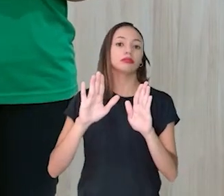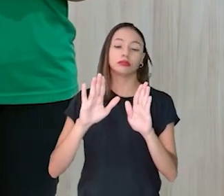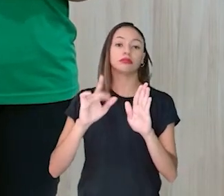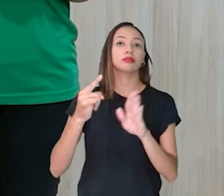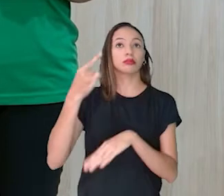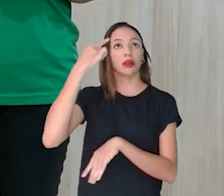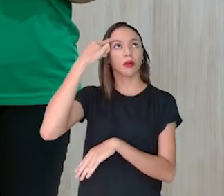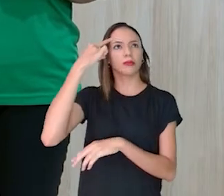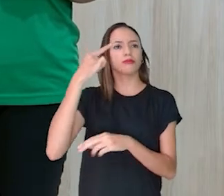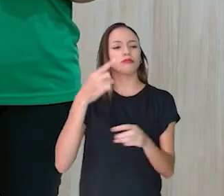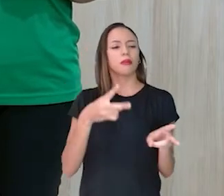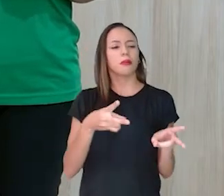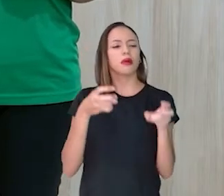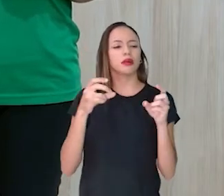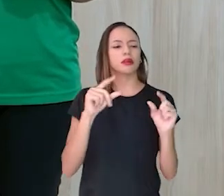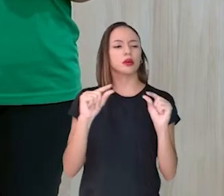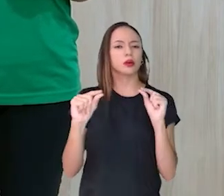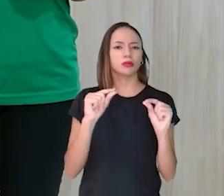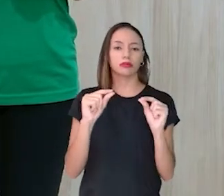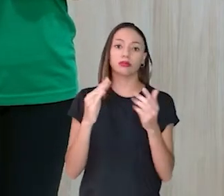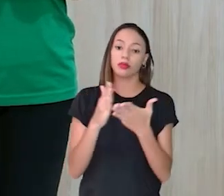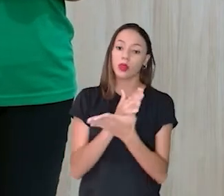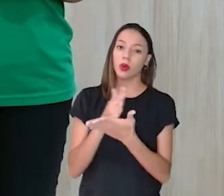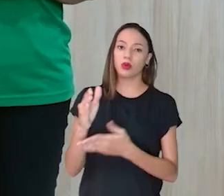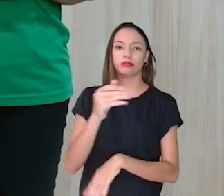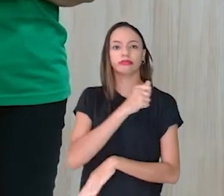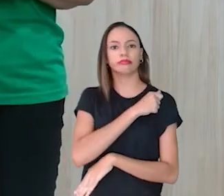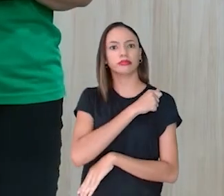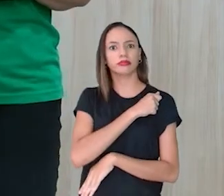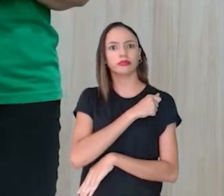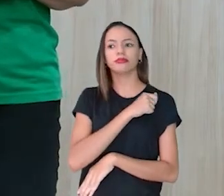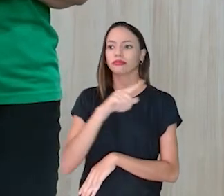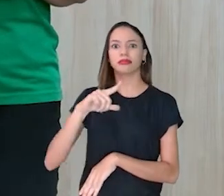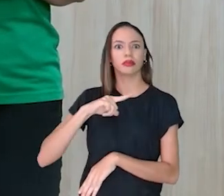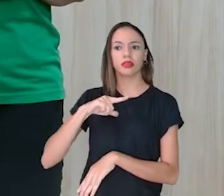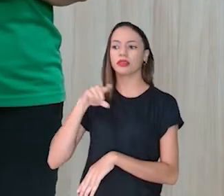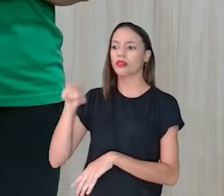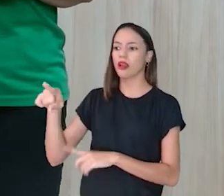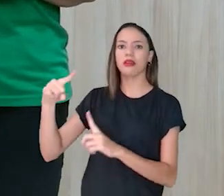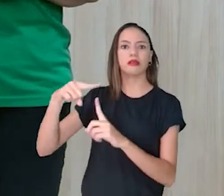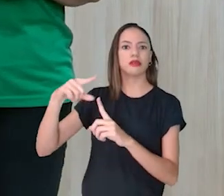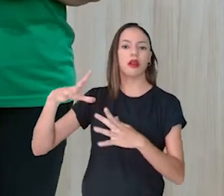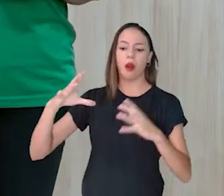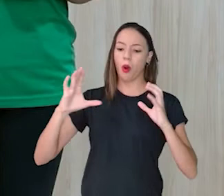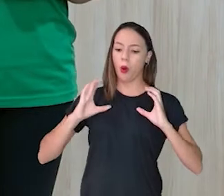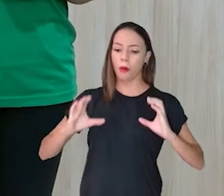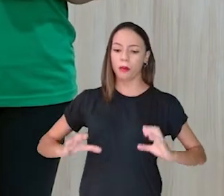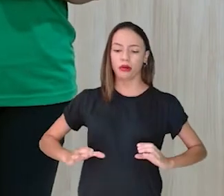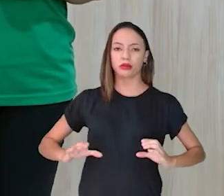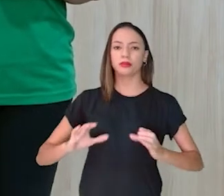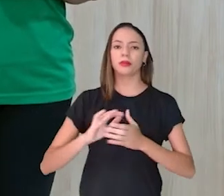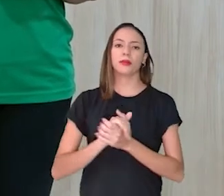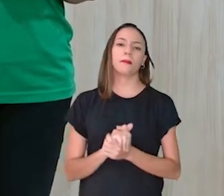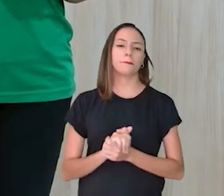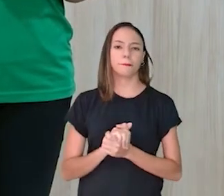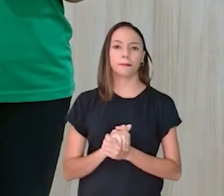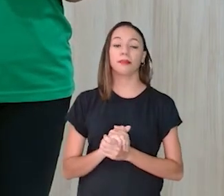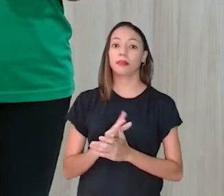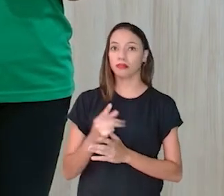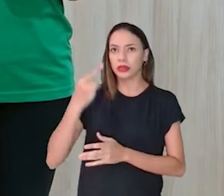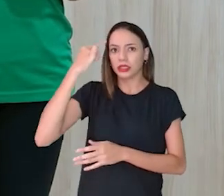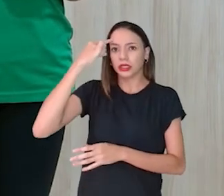consegue perceber que alguns dos nossos estudantes apresentam esse tipo de comportamento, não é? Então, a síndrome